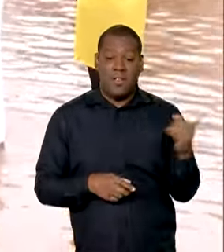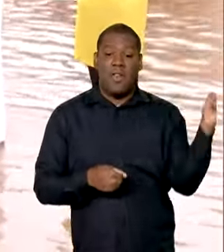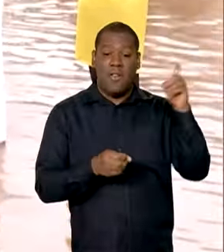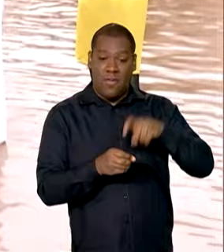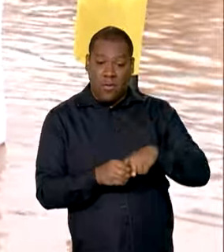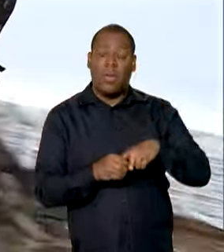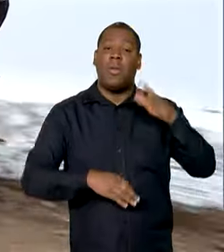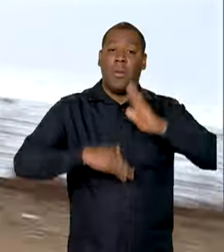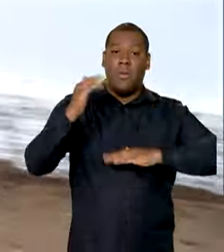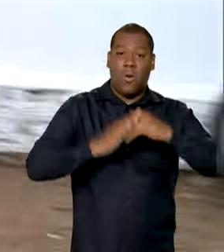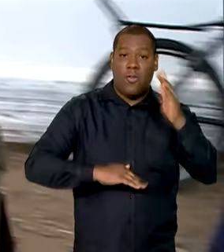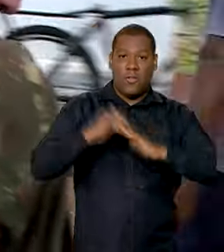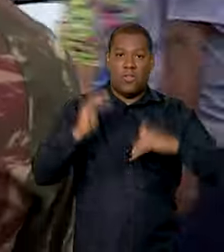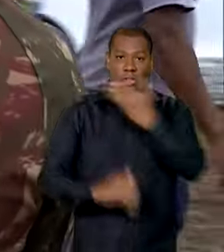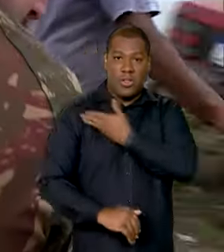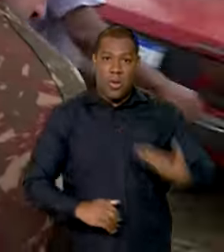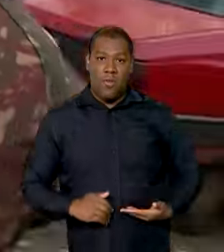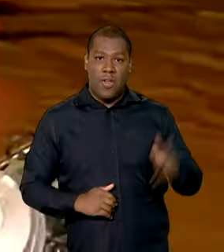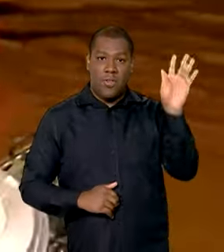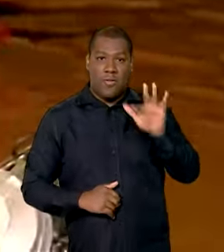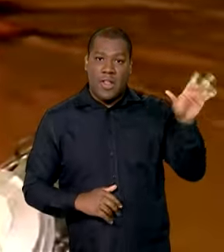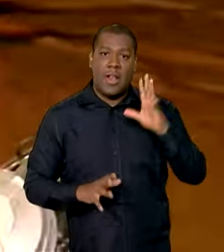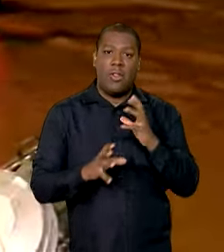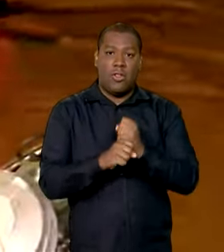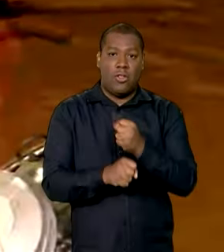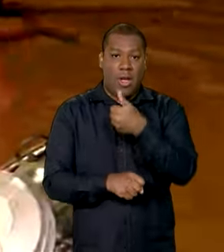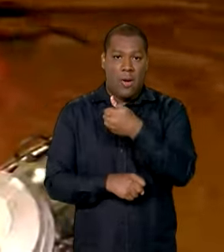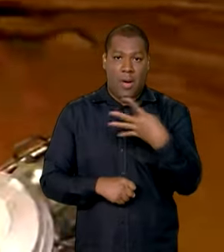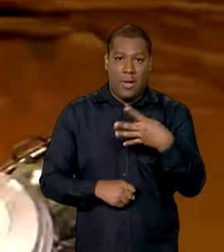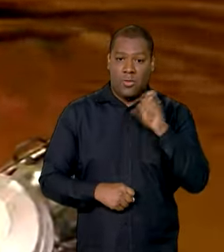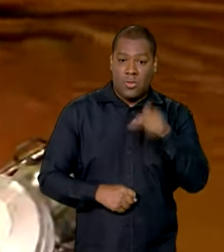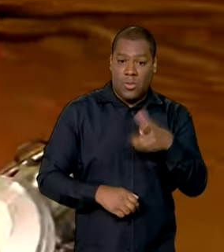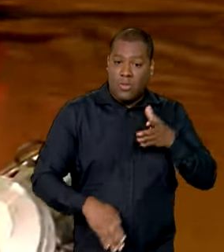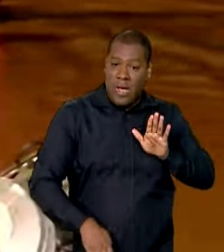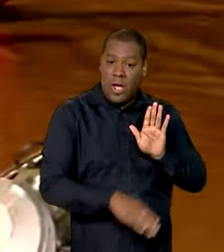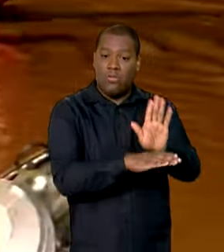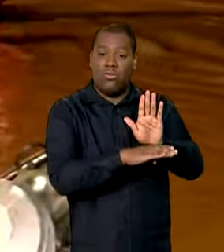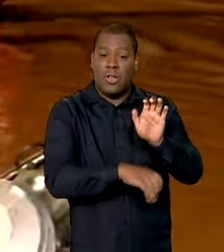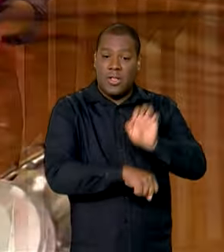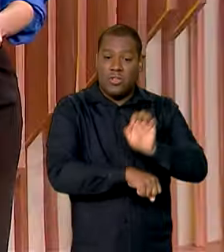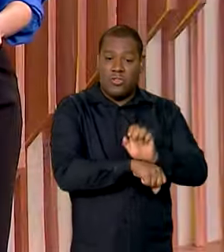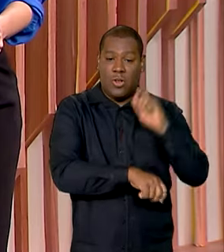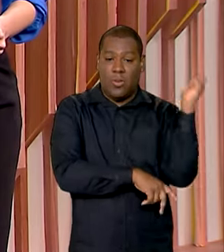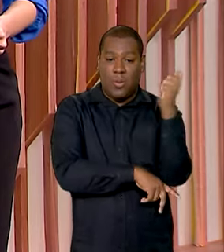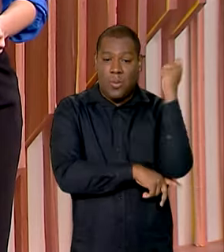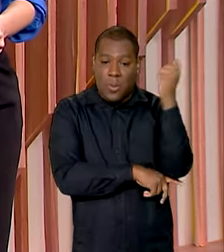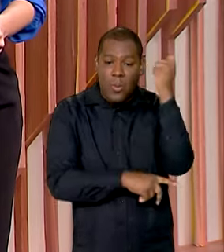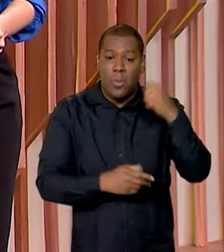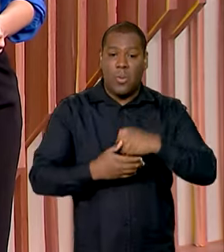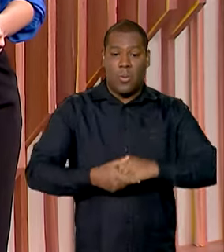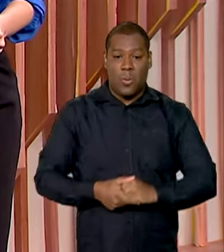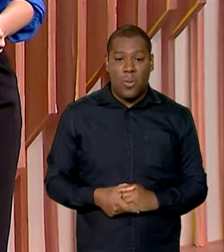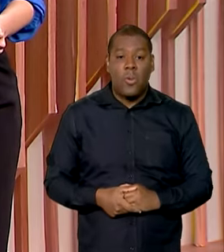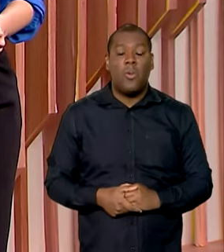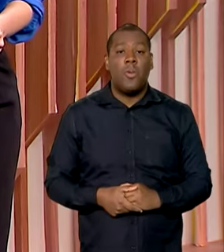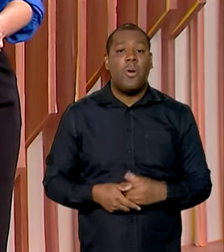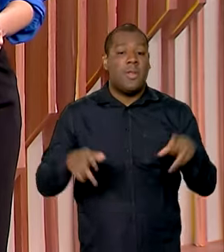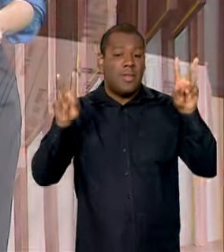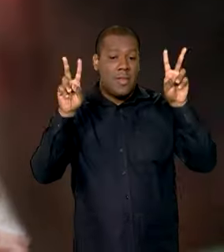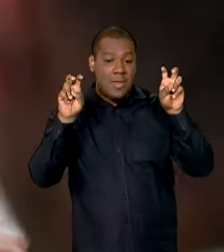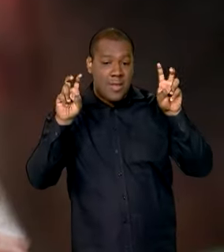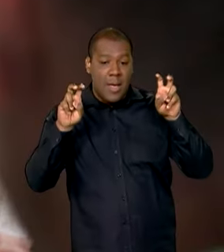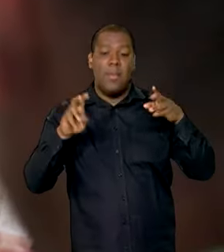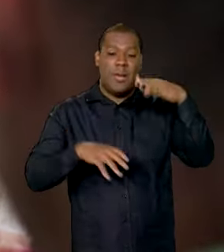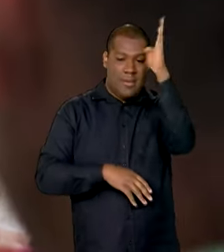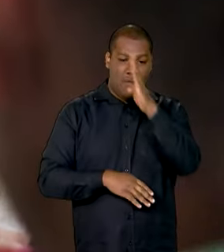profissionais ligados ao governo federal atuam diretamente na ajuda ao Rio Grande do Sul. E ainda, no quadro Brasil no